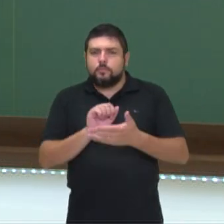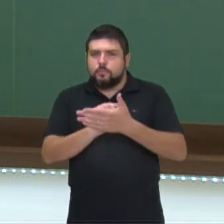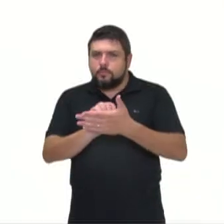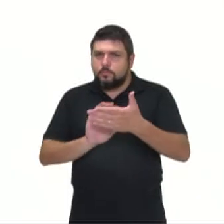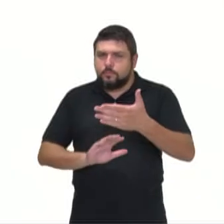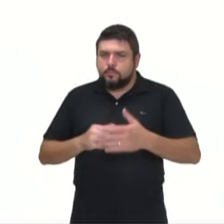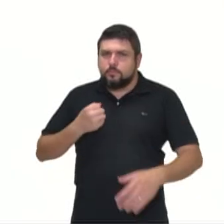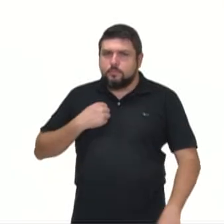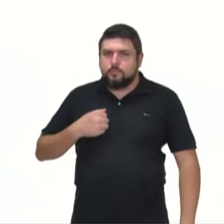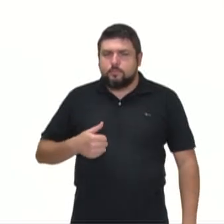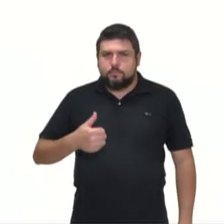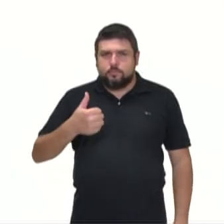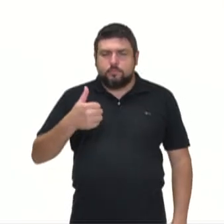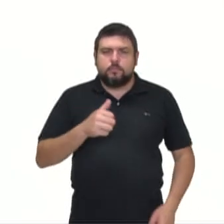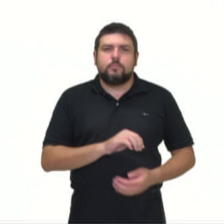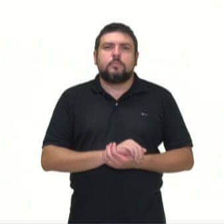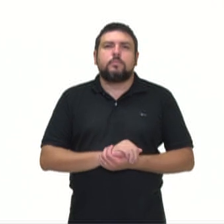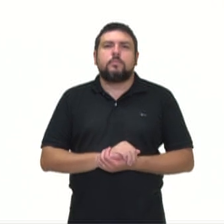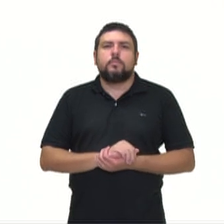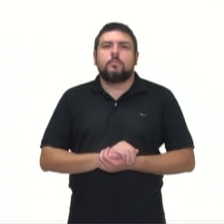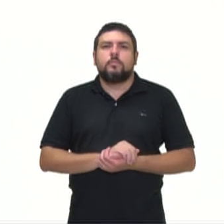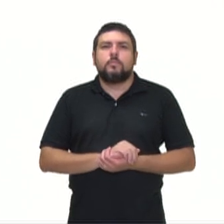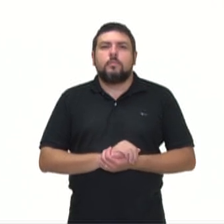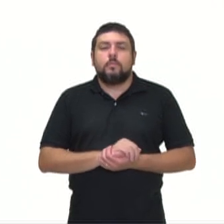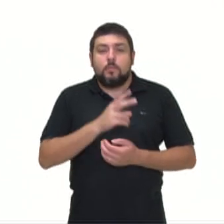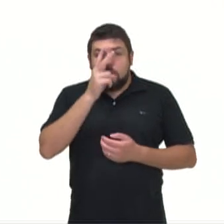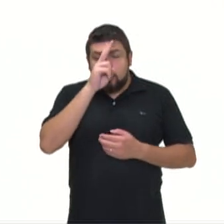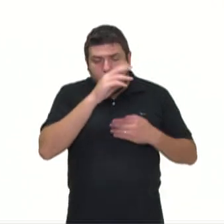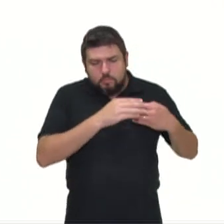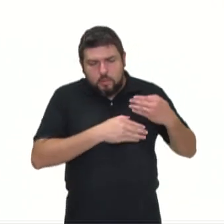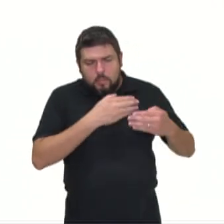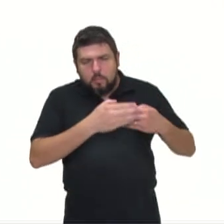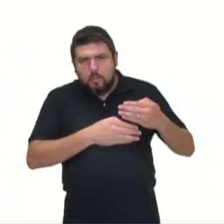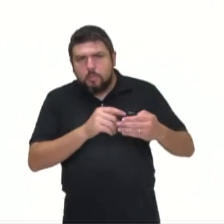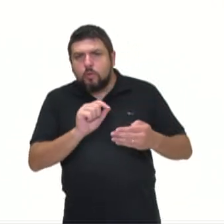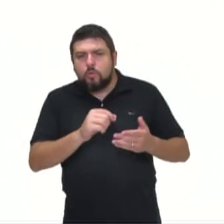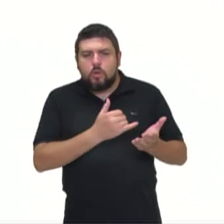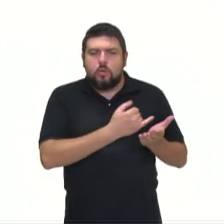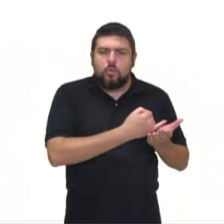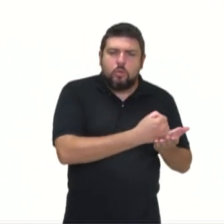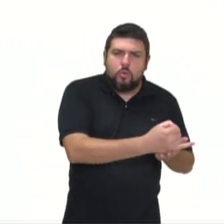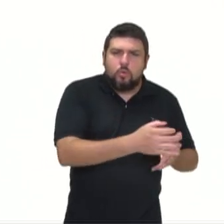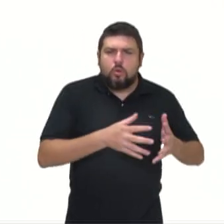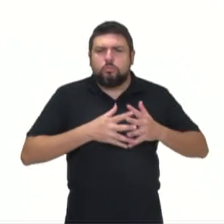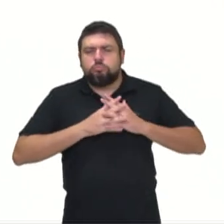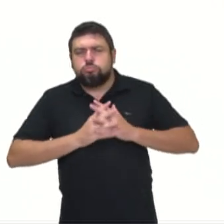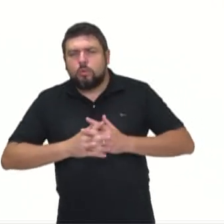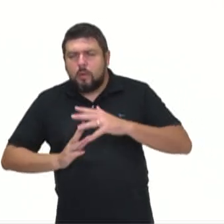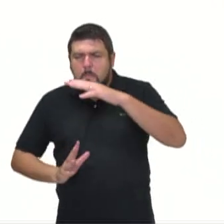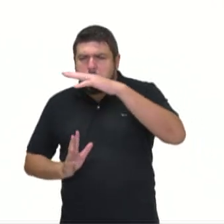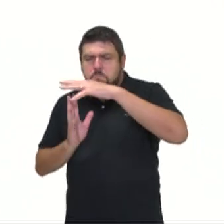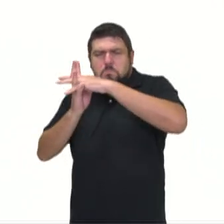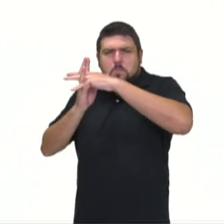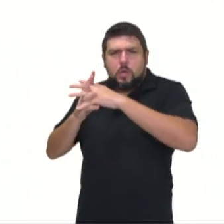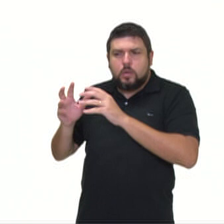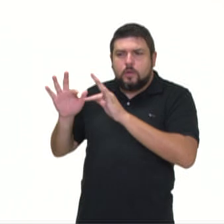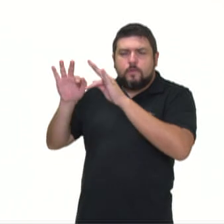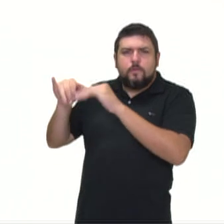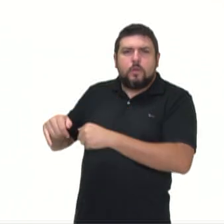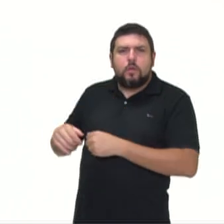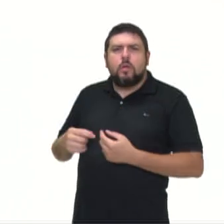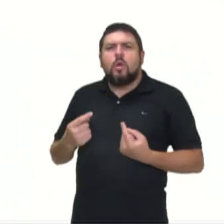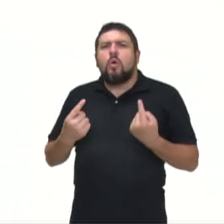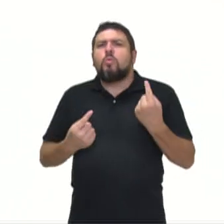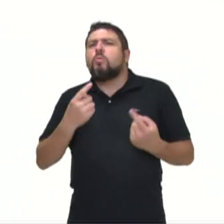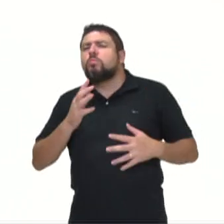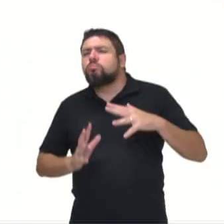1. O enredo de uma narrativa é constituído de introdução, conflito, clímax e desfecho. Qual é o clímax?